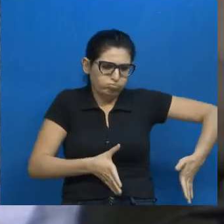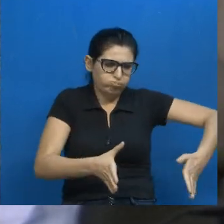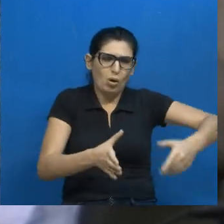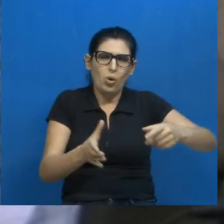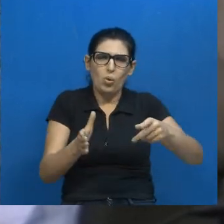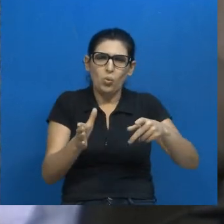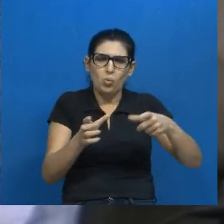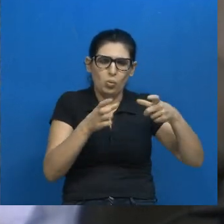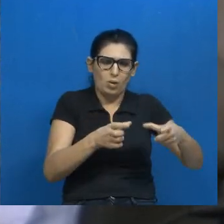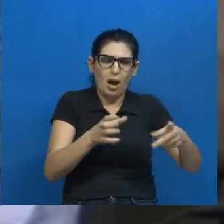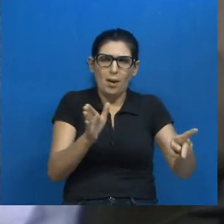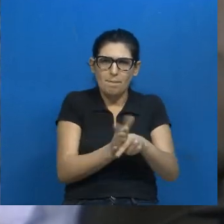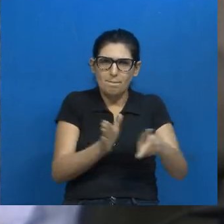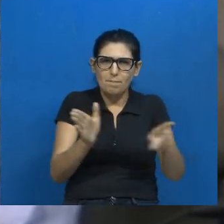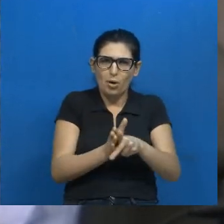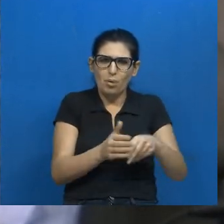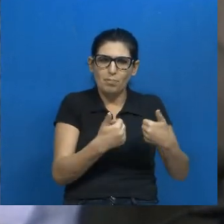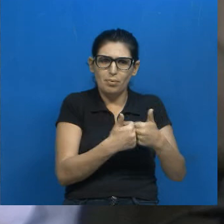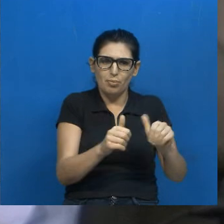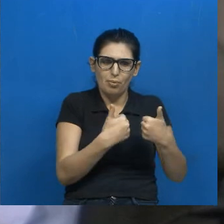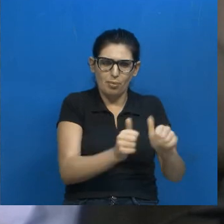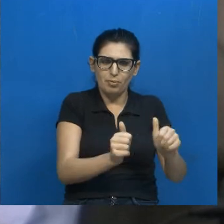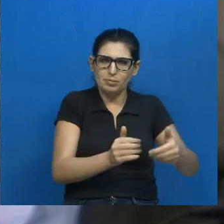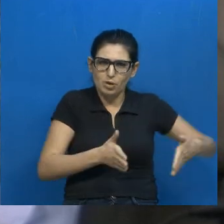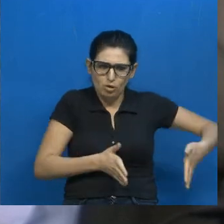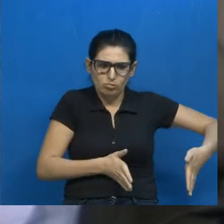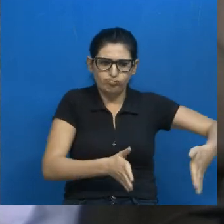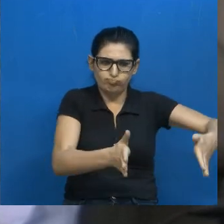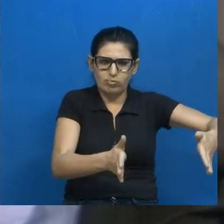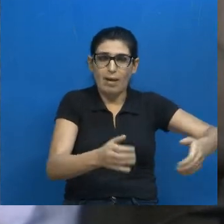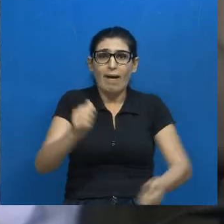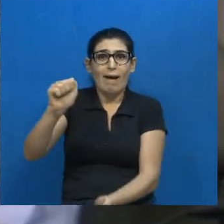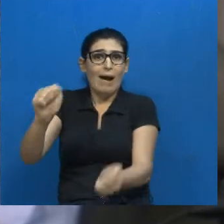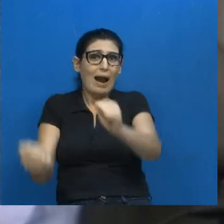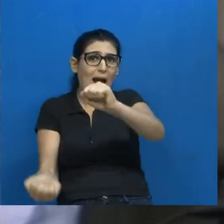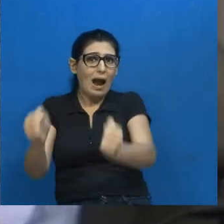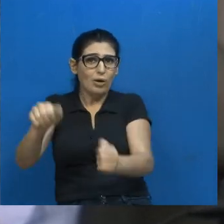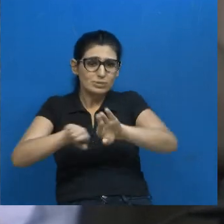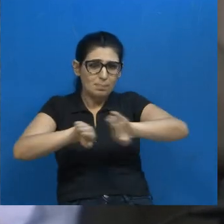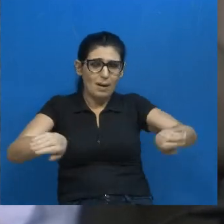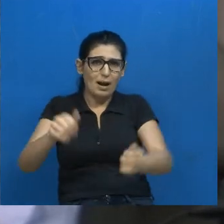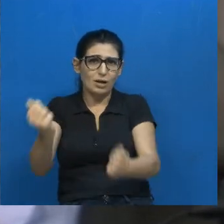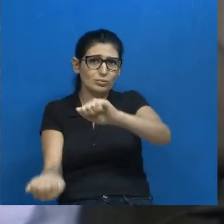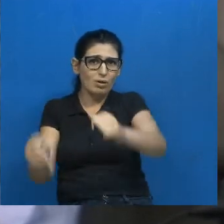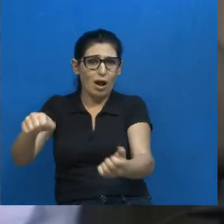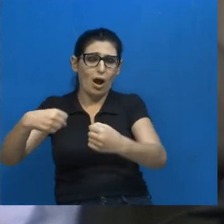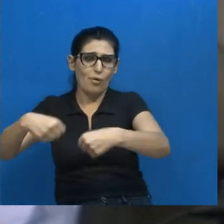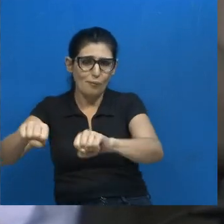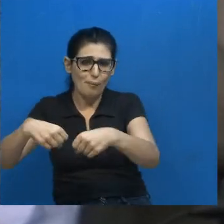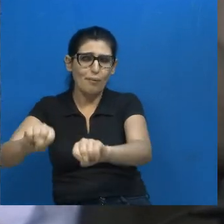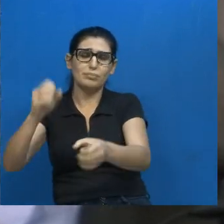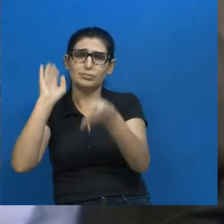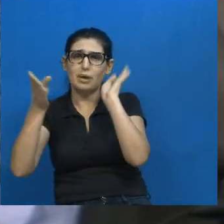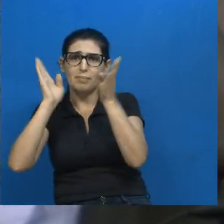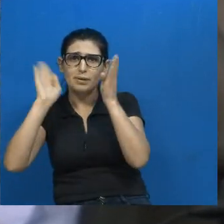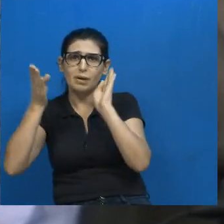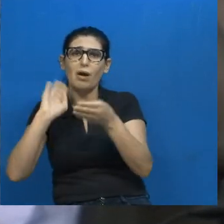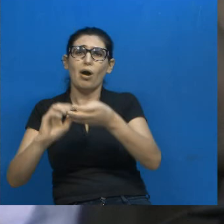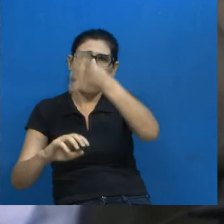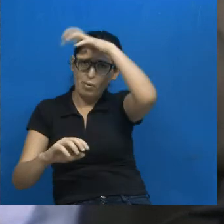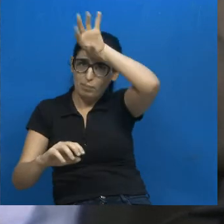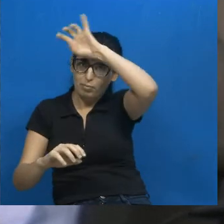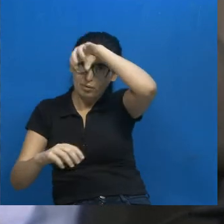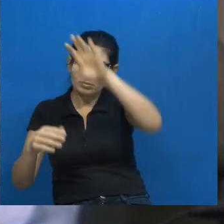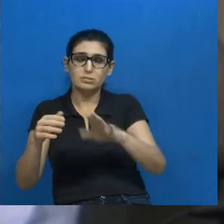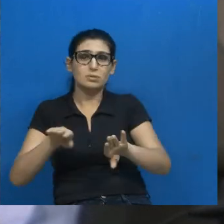tudo isso aí. Então, tudo isso depende de uma área que aí já vai além do meu projeto, correto? Então, o que acontece? A